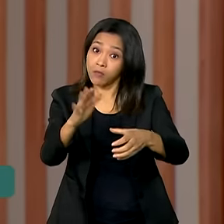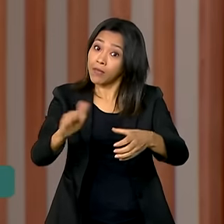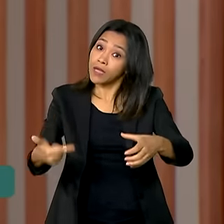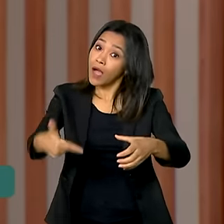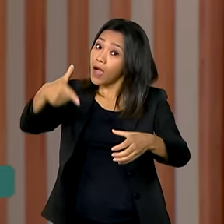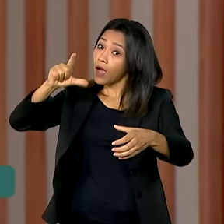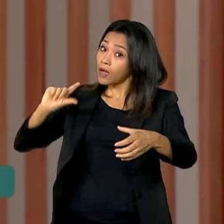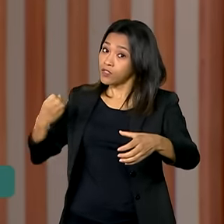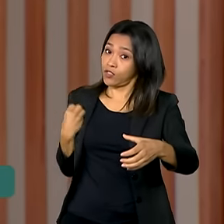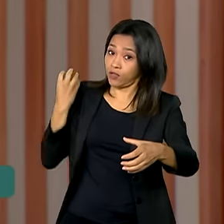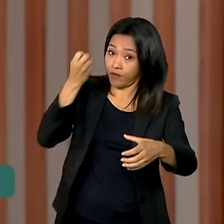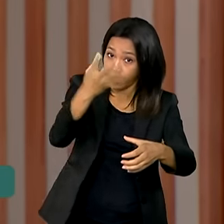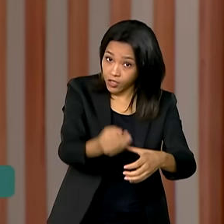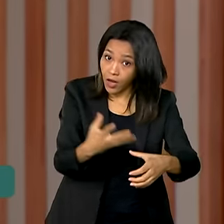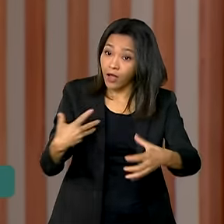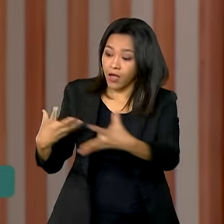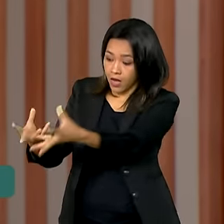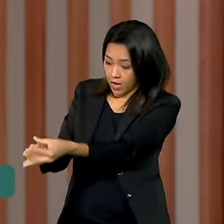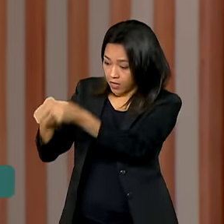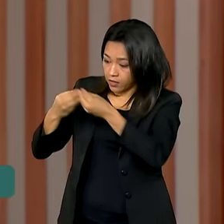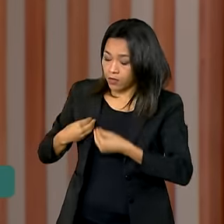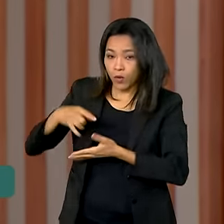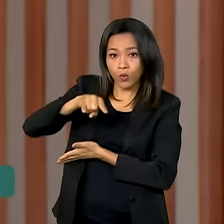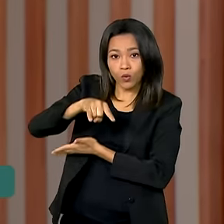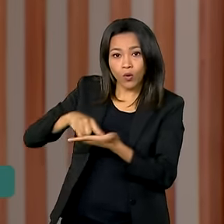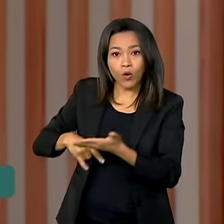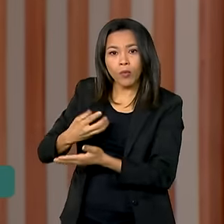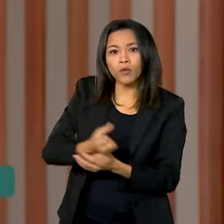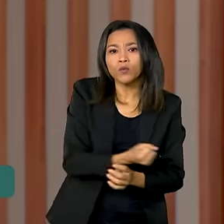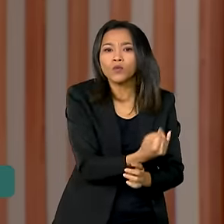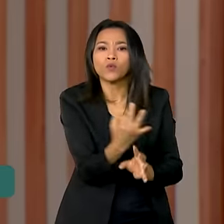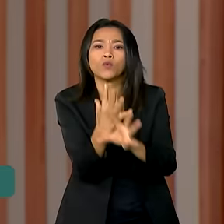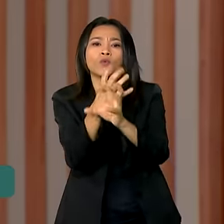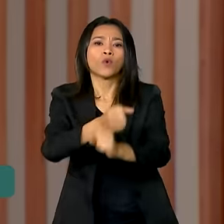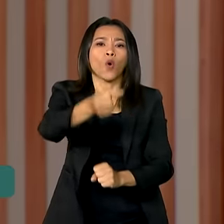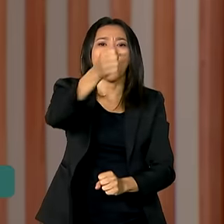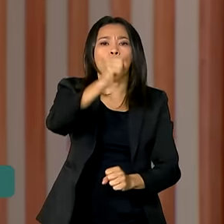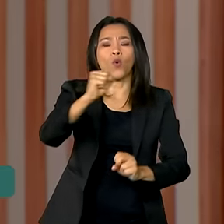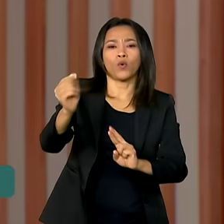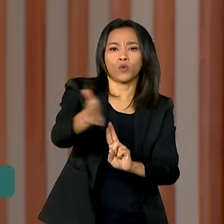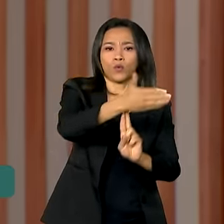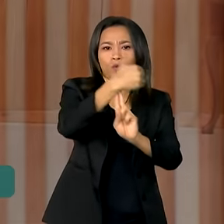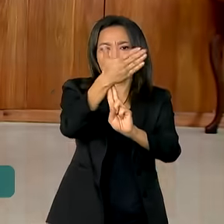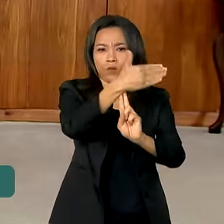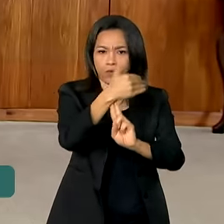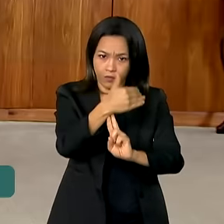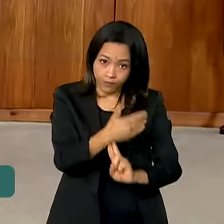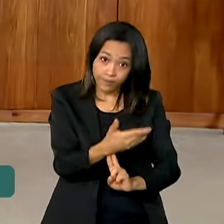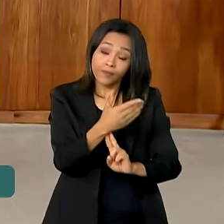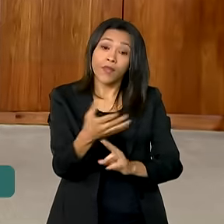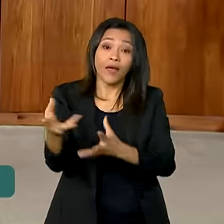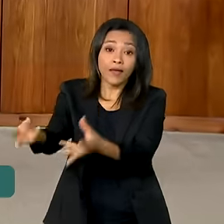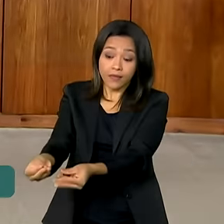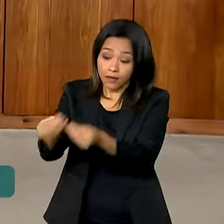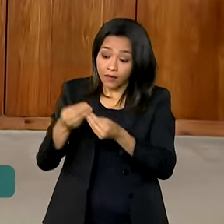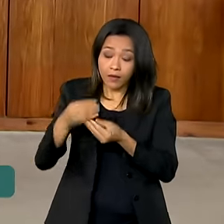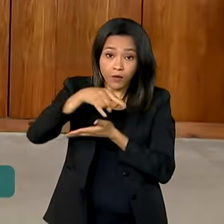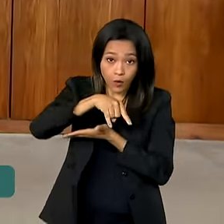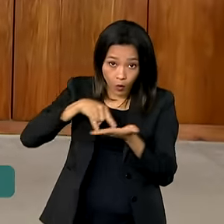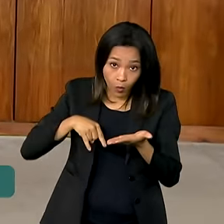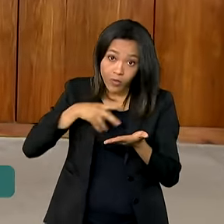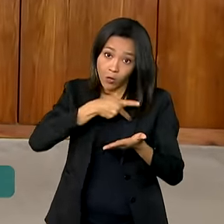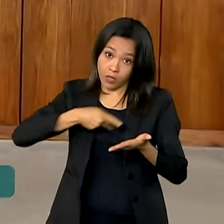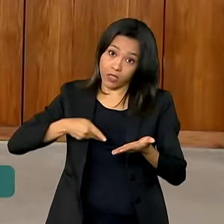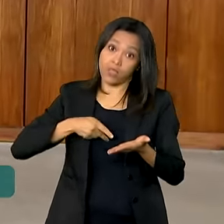Rio, Lula recebeu as cartas credenciais de 8 novos embaixadores. A entrega de carta credencial ao